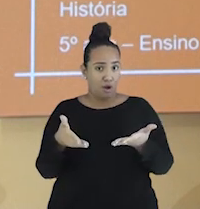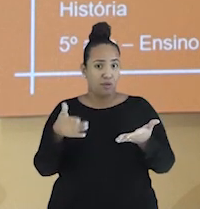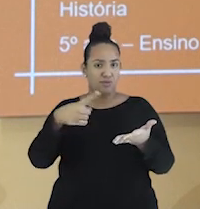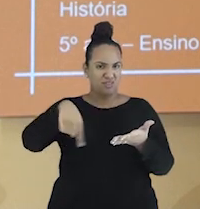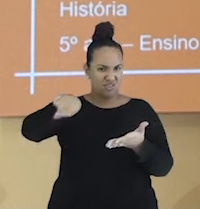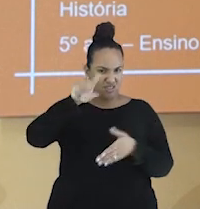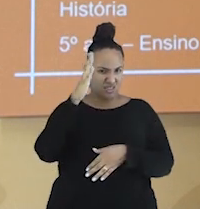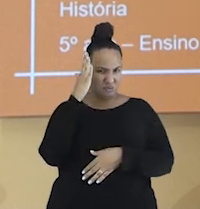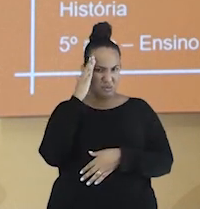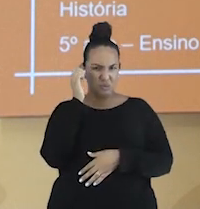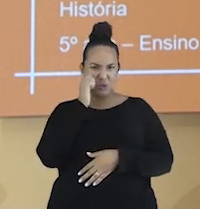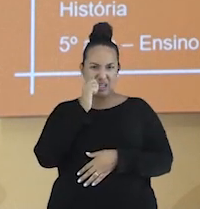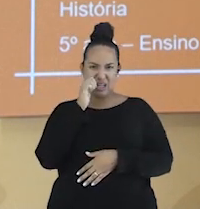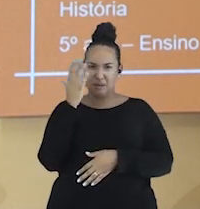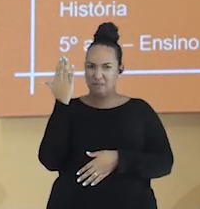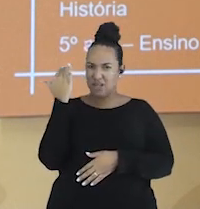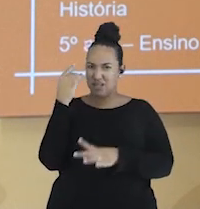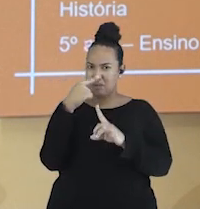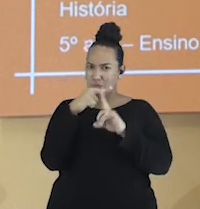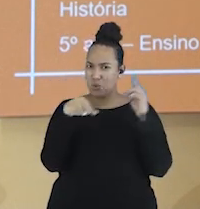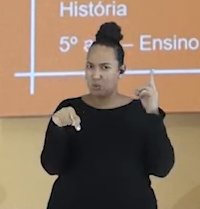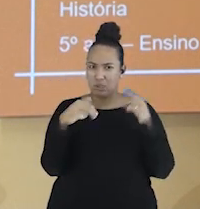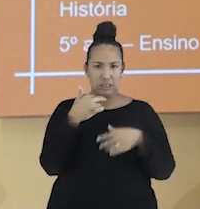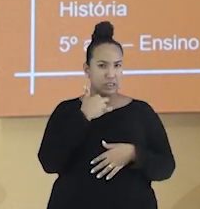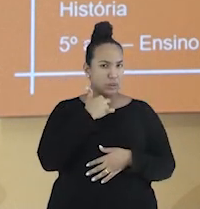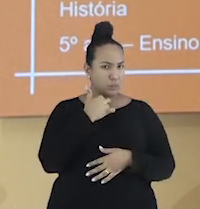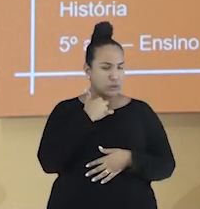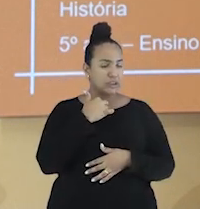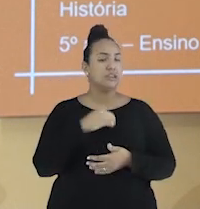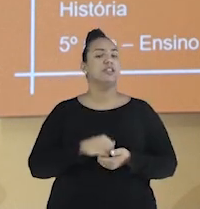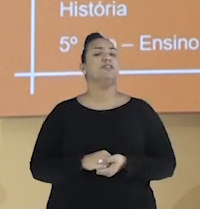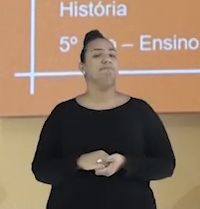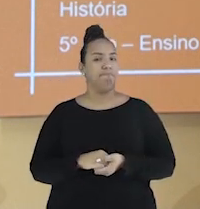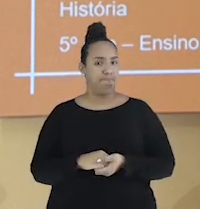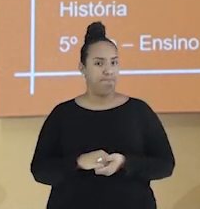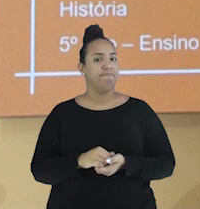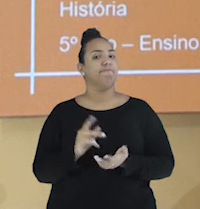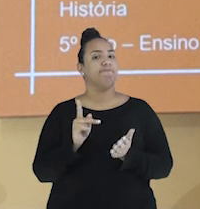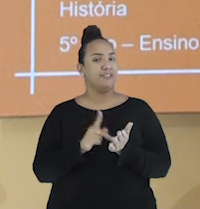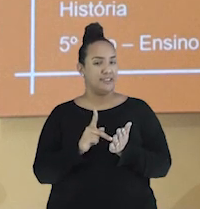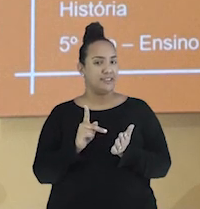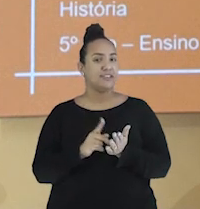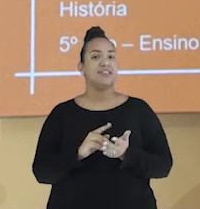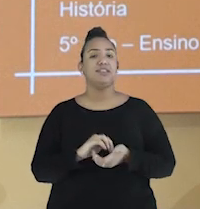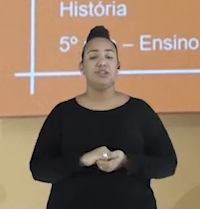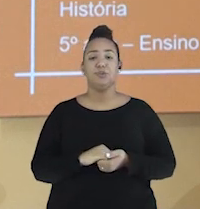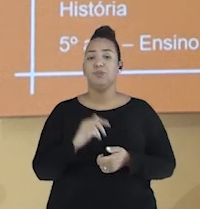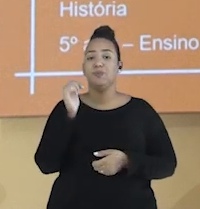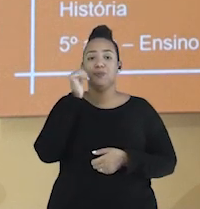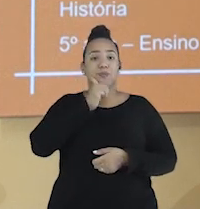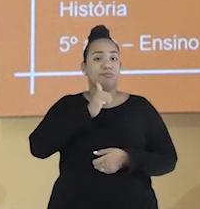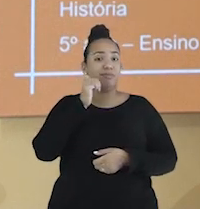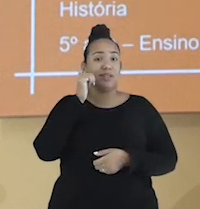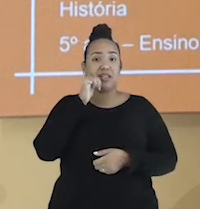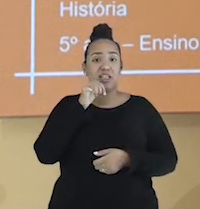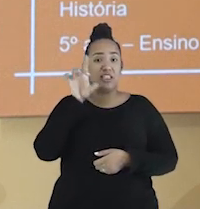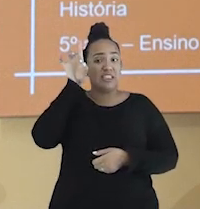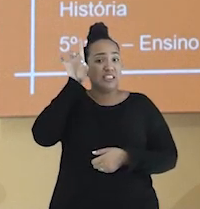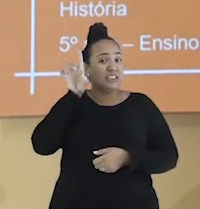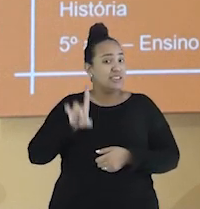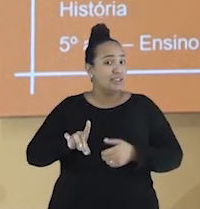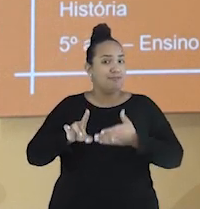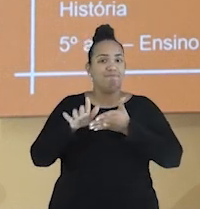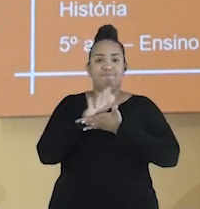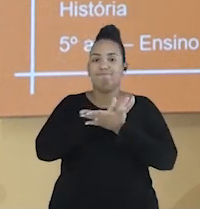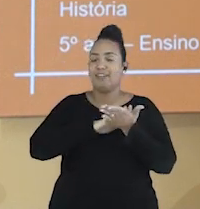completamente proibido para mulheres alguns anos atrás? Sim, verdade. As mulheres não tinham